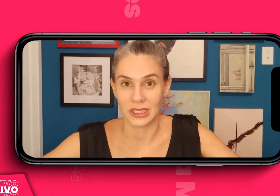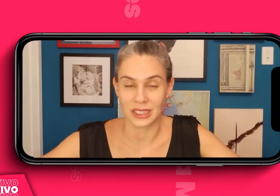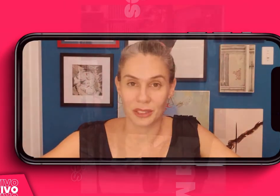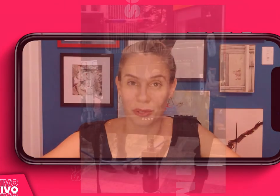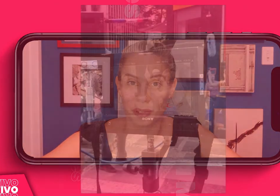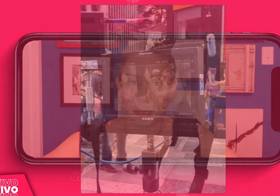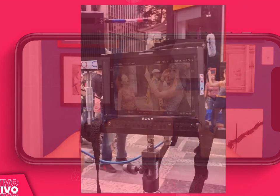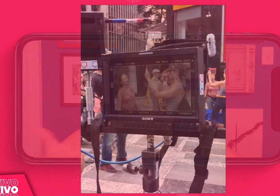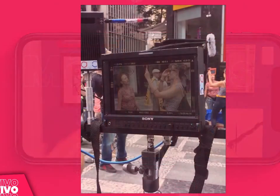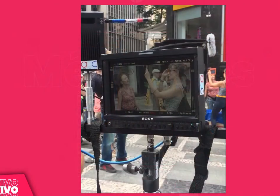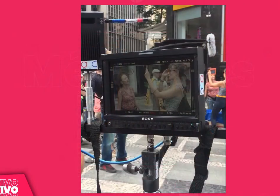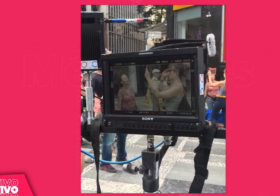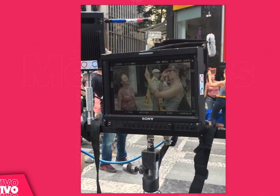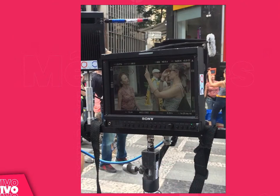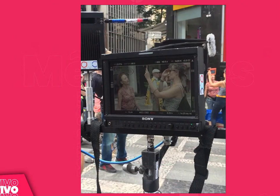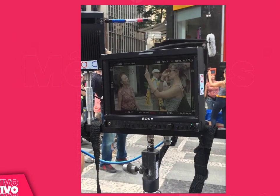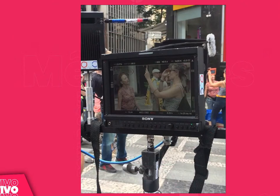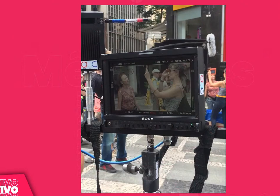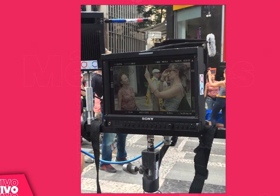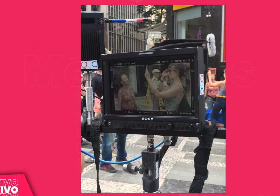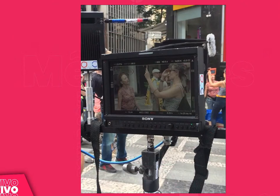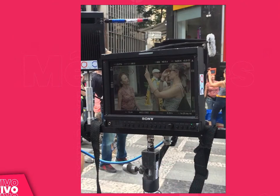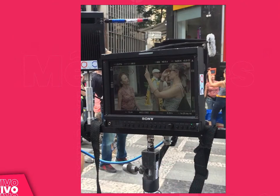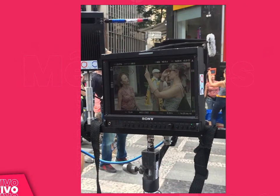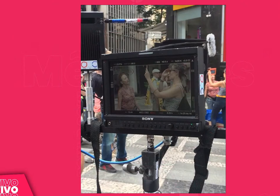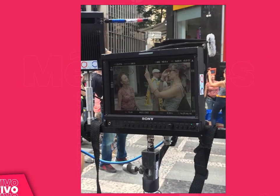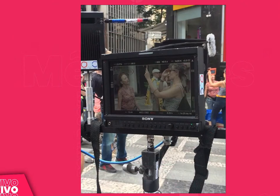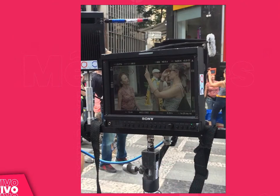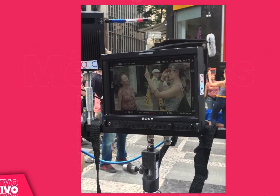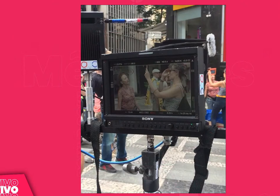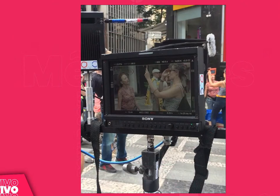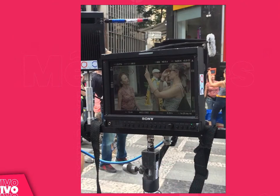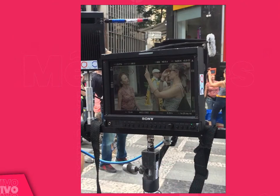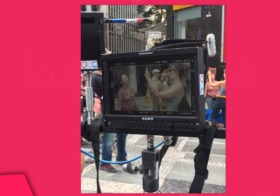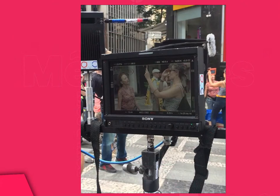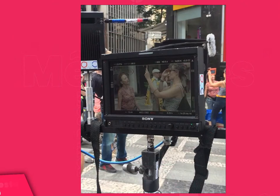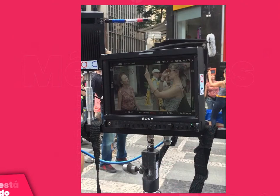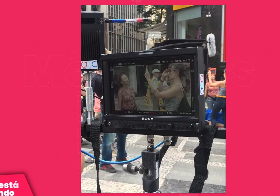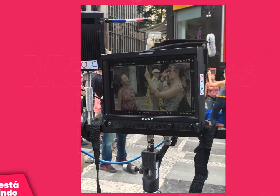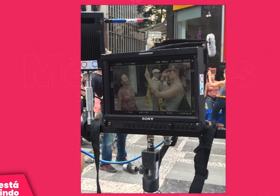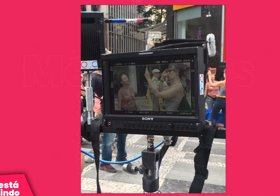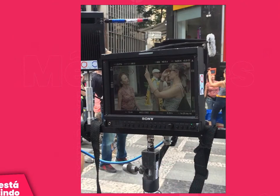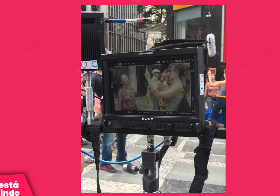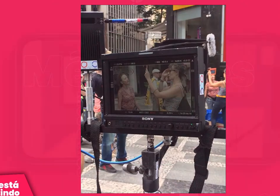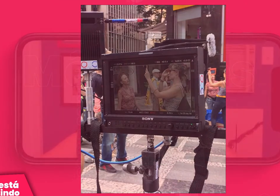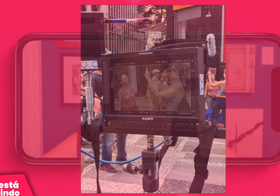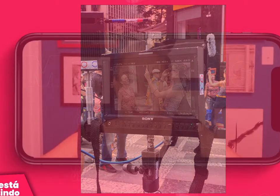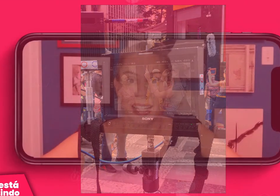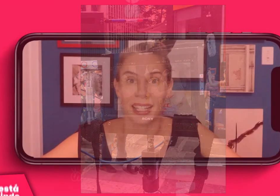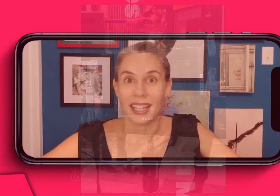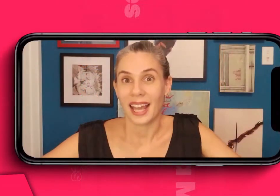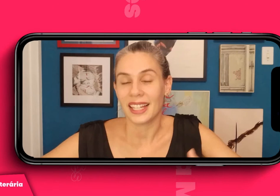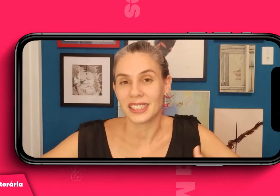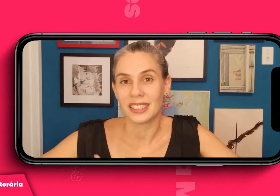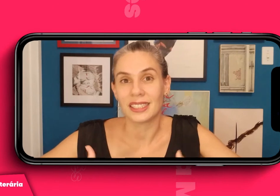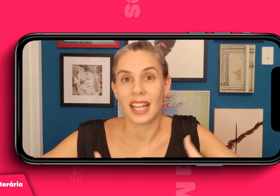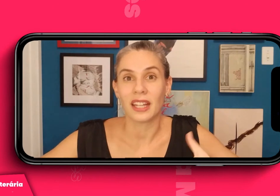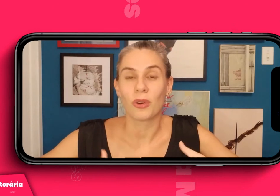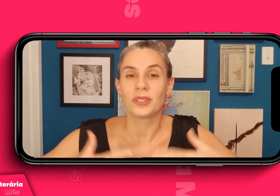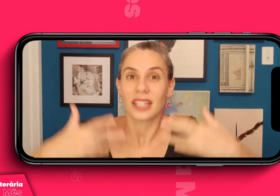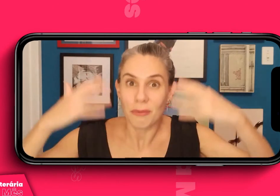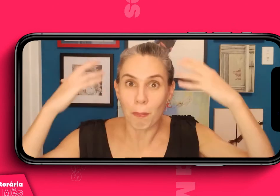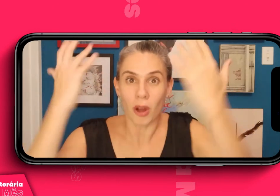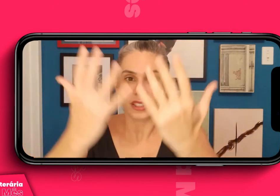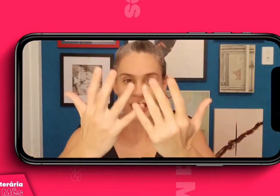ela protagonista de um filme, e eu fazendo uma participação num filme, que chama A Mãe, com direção de Cristiano Burlan. E aí a gente